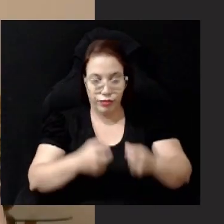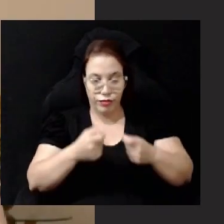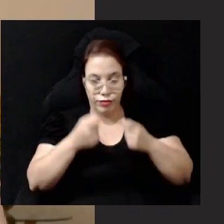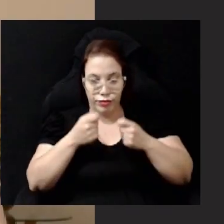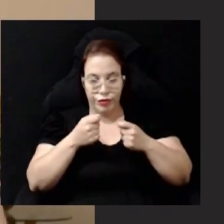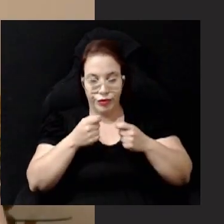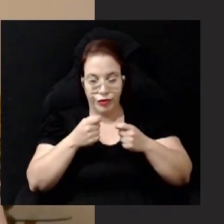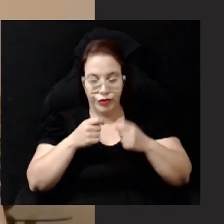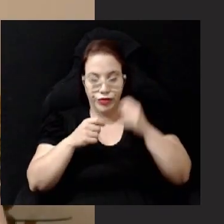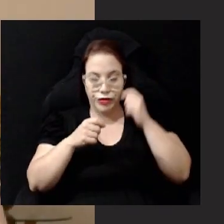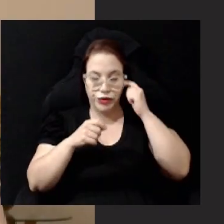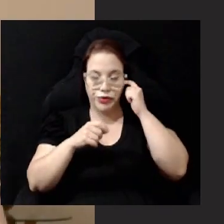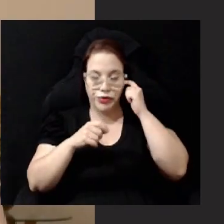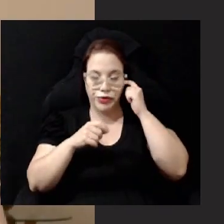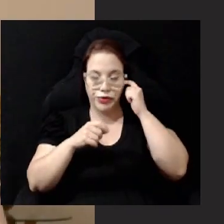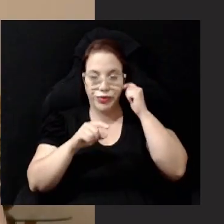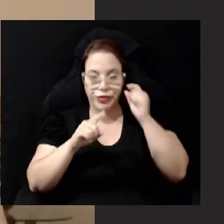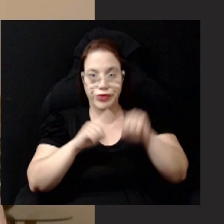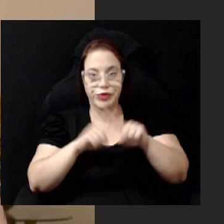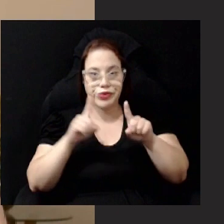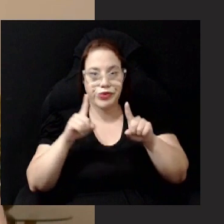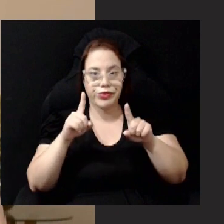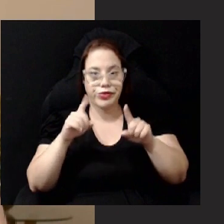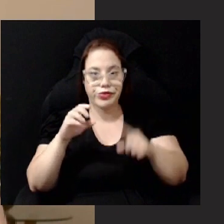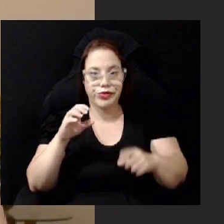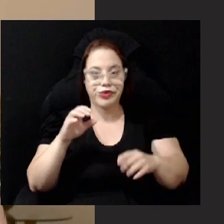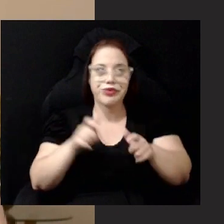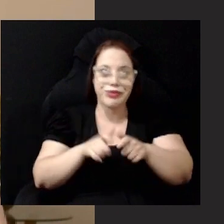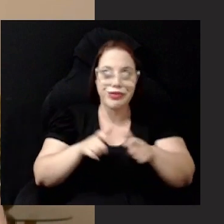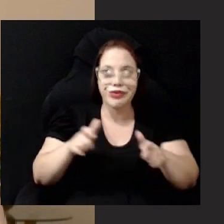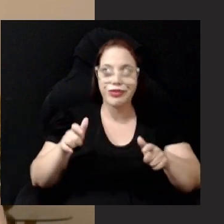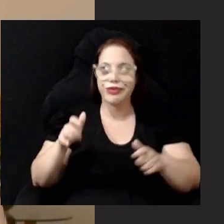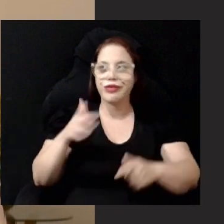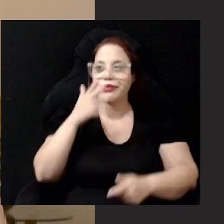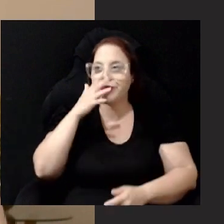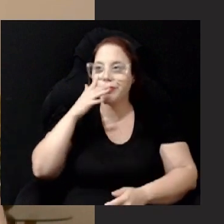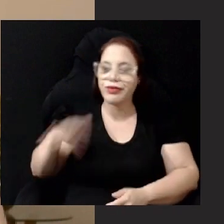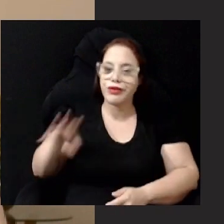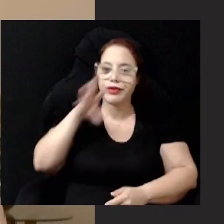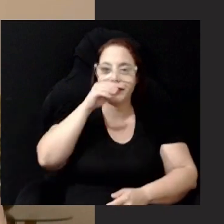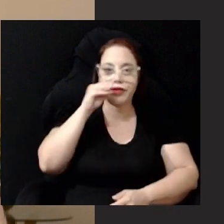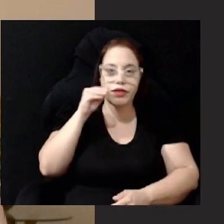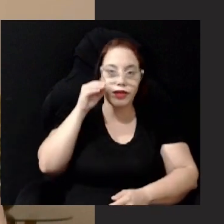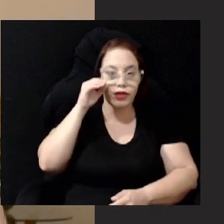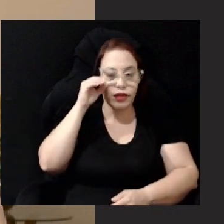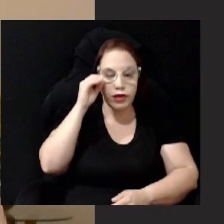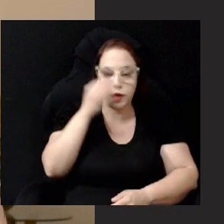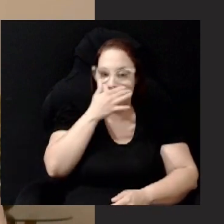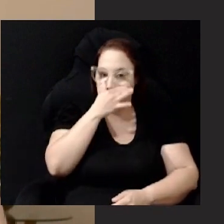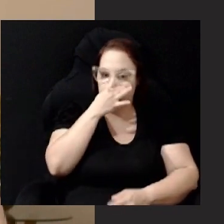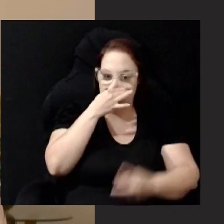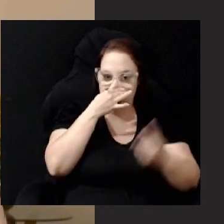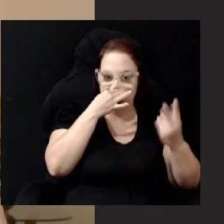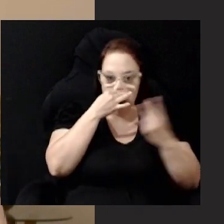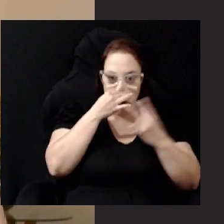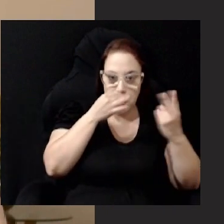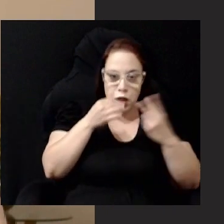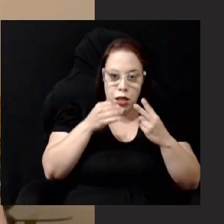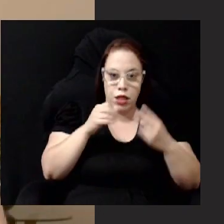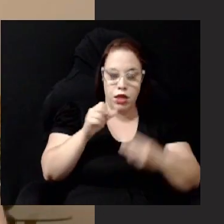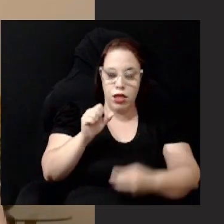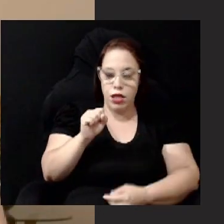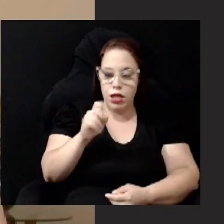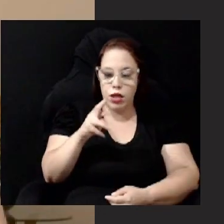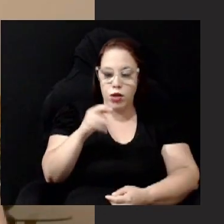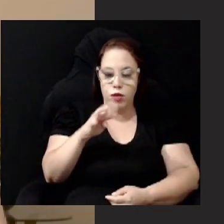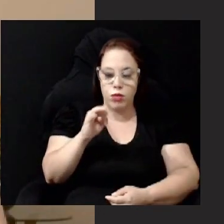cânceres primários dos ossos, mas em menor frequência do que as crianças e os adolescentes. Os dois subtipos